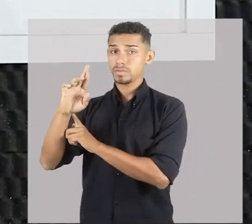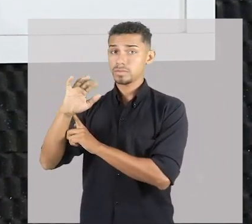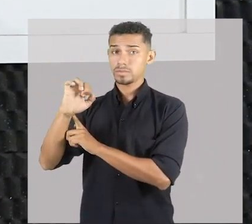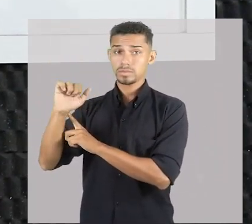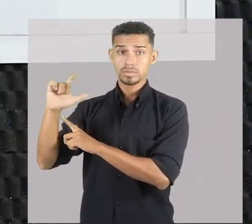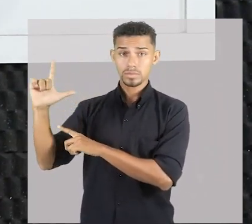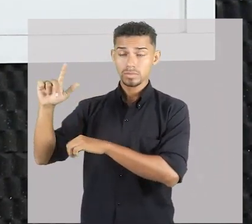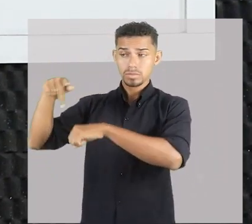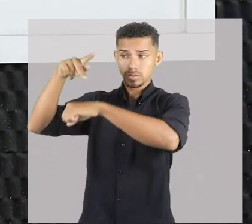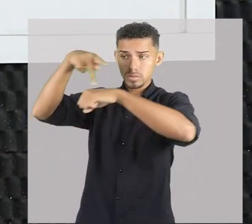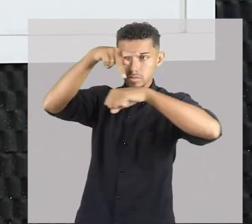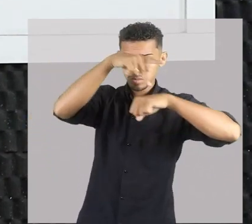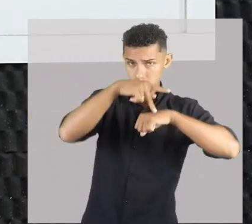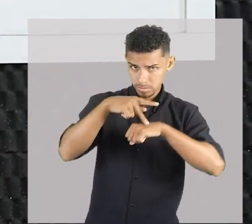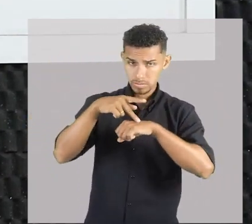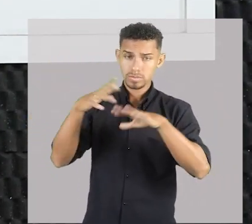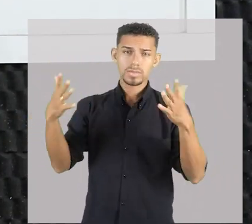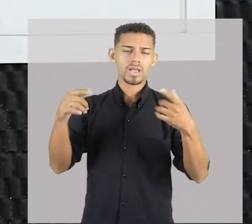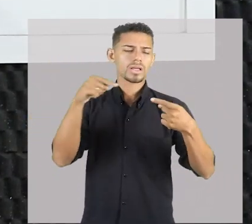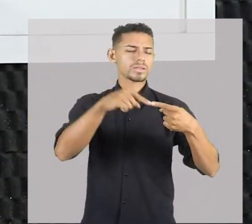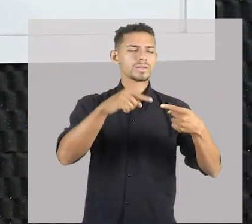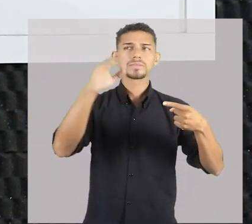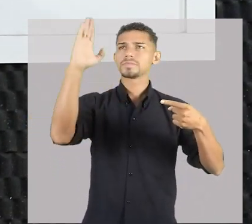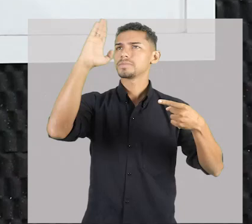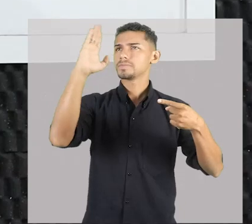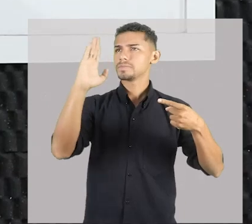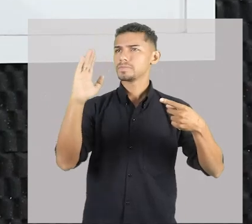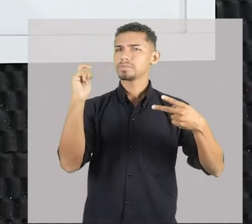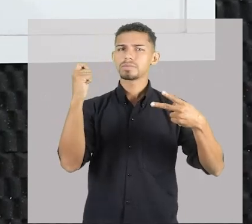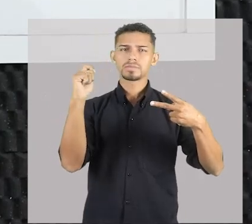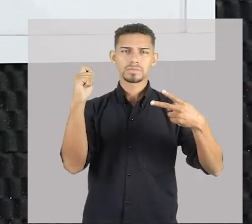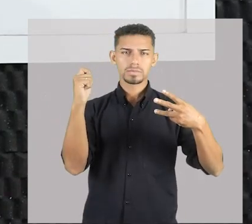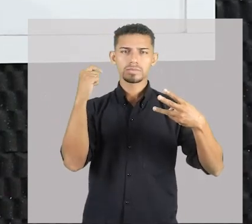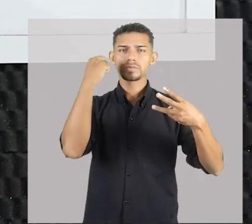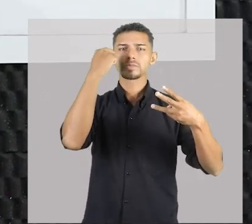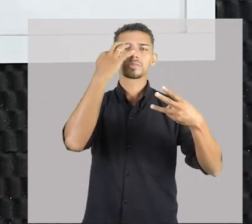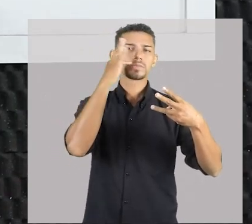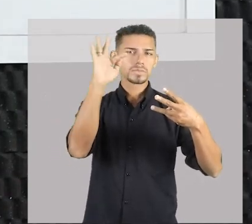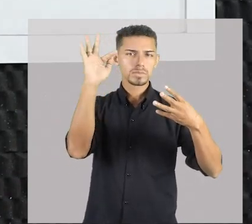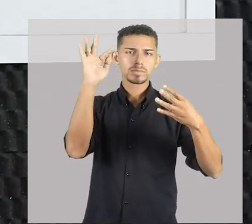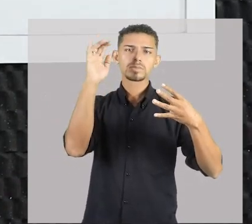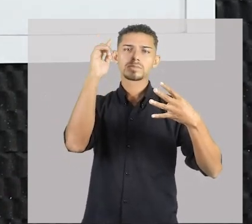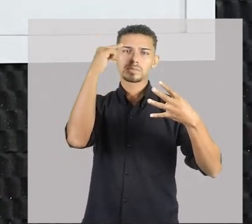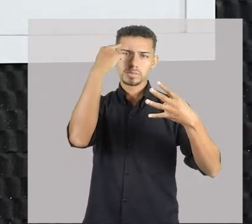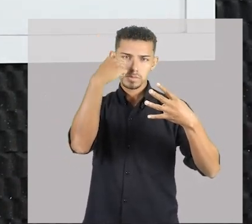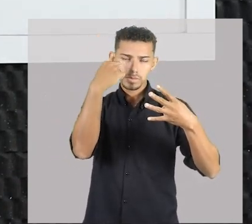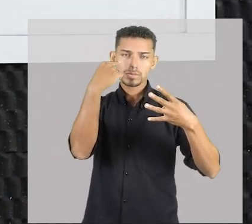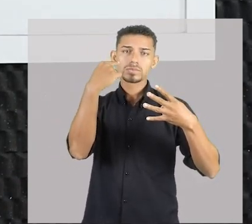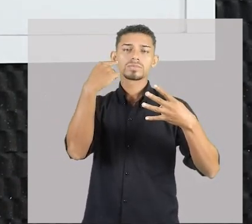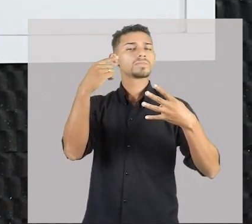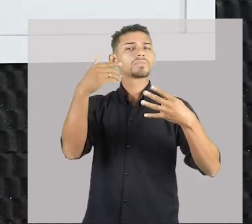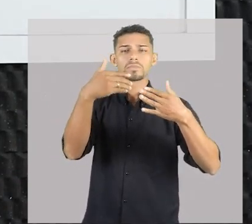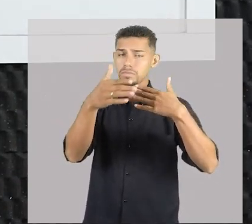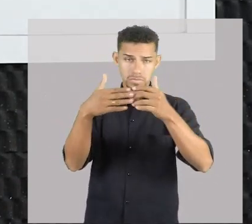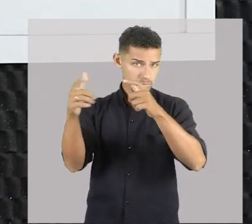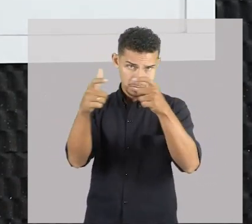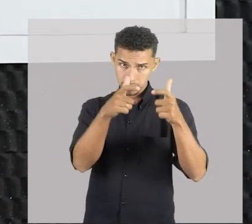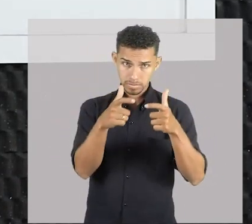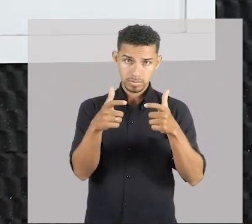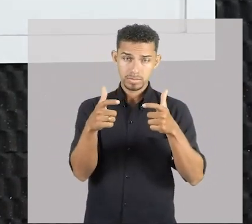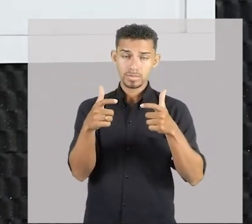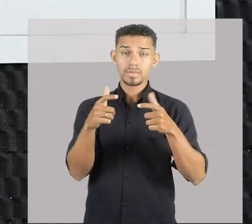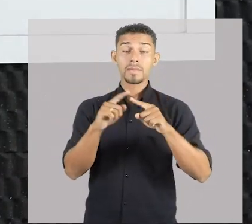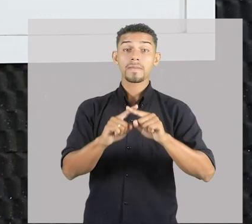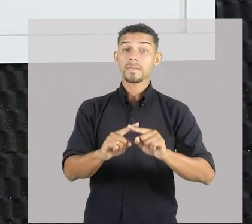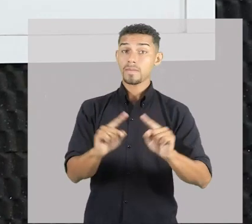Estados Unidos, Argentina, França, Espanha, qualquer lugar. Agora, no Brasil, a